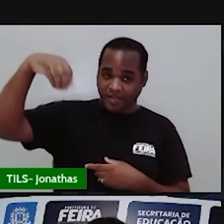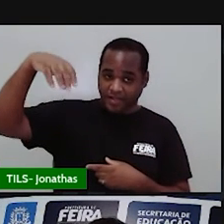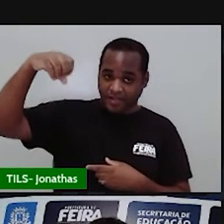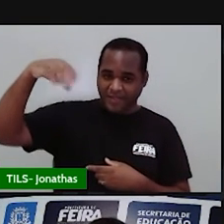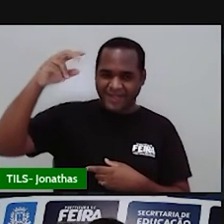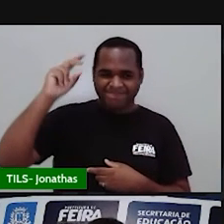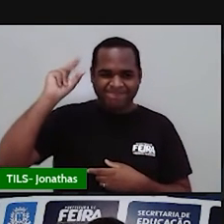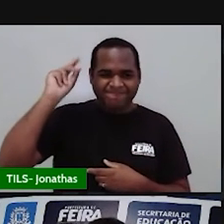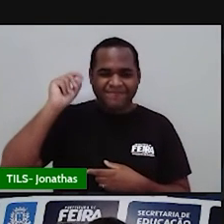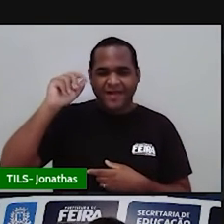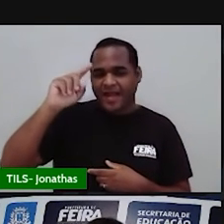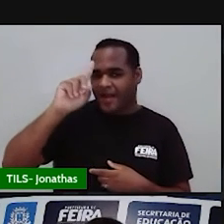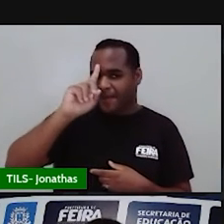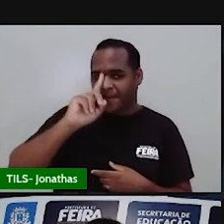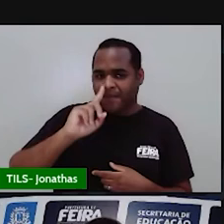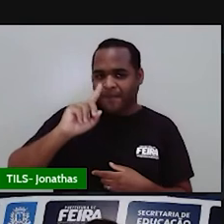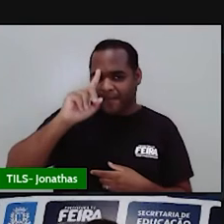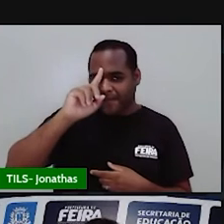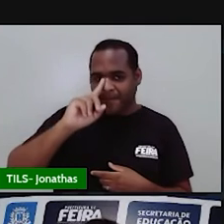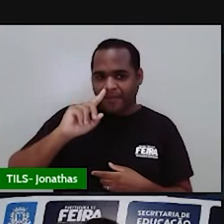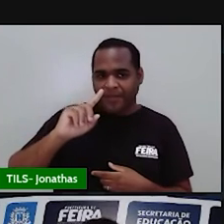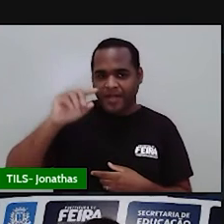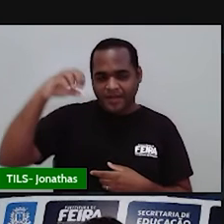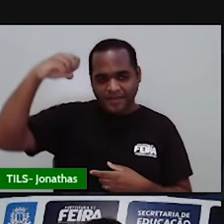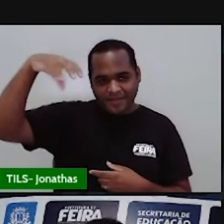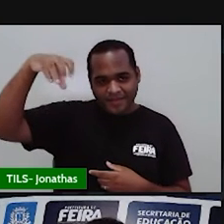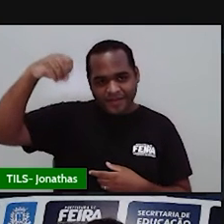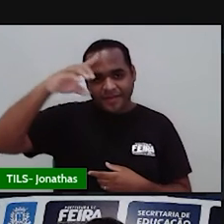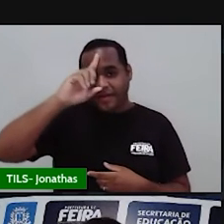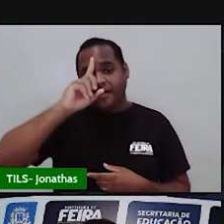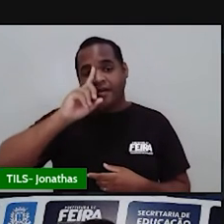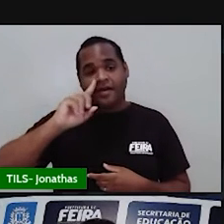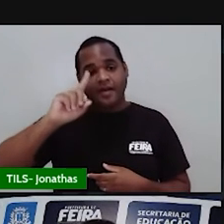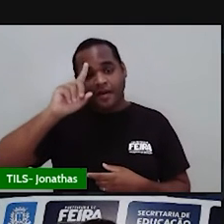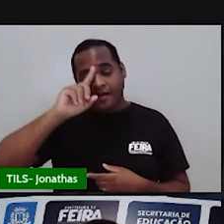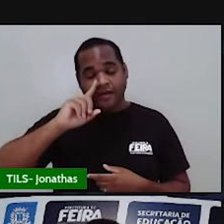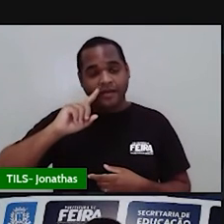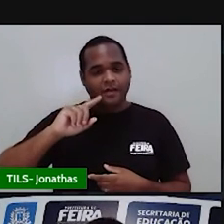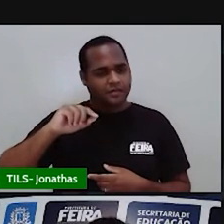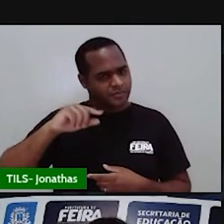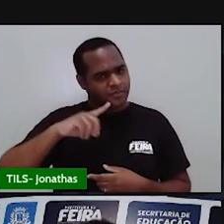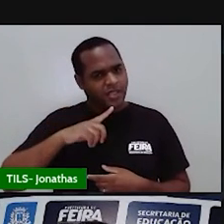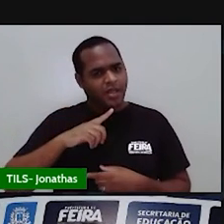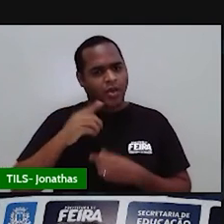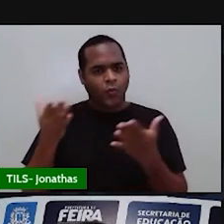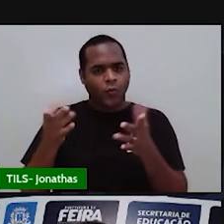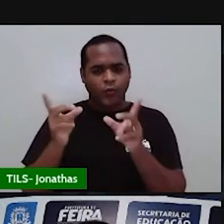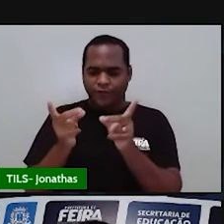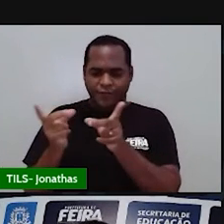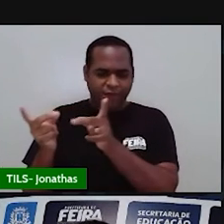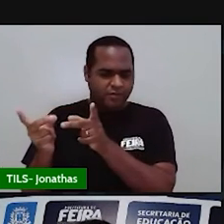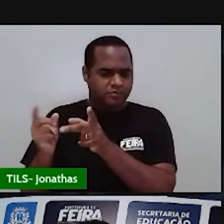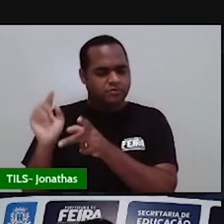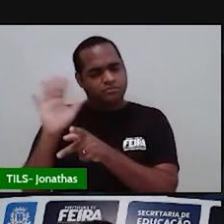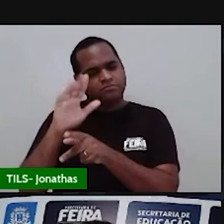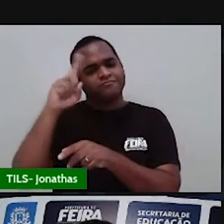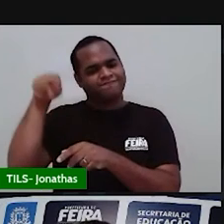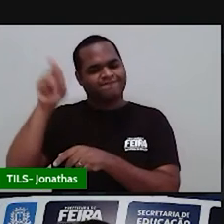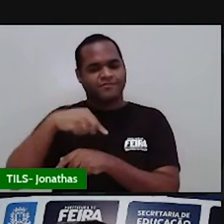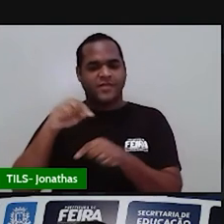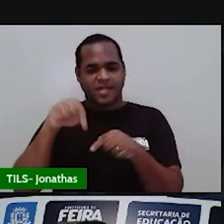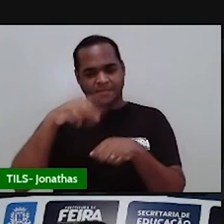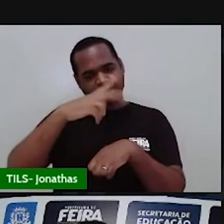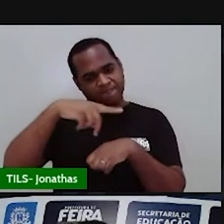mais antiga, é aquela da luzinha amarela, né? Essa daí não está mais em uso no nosso